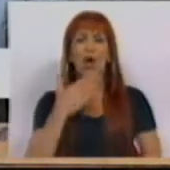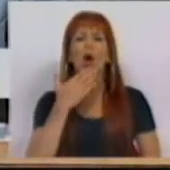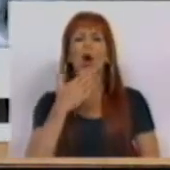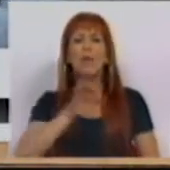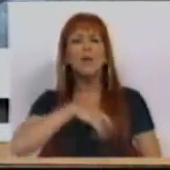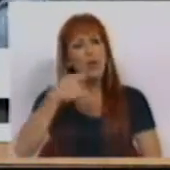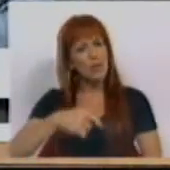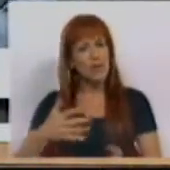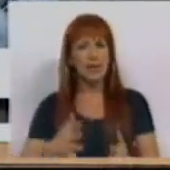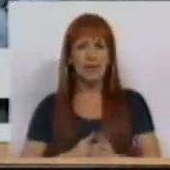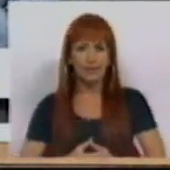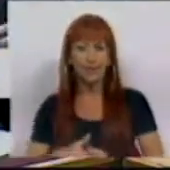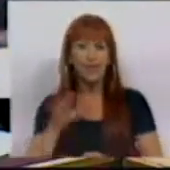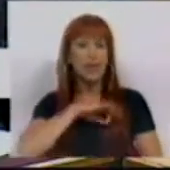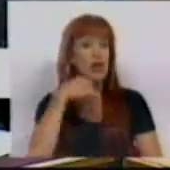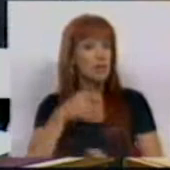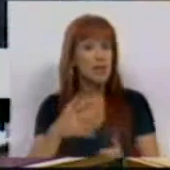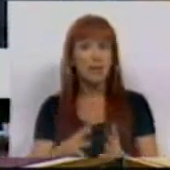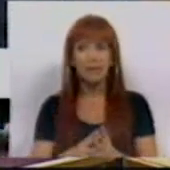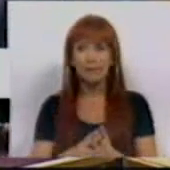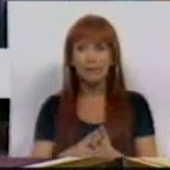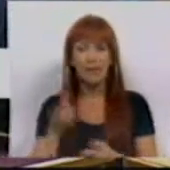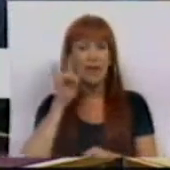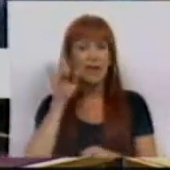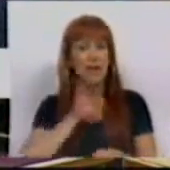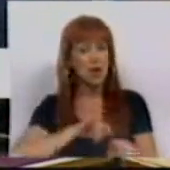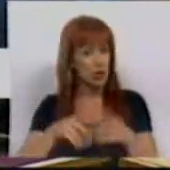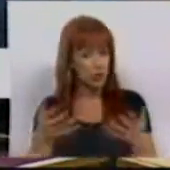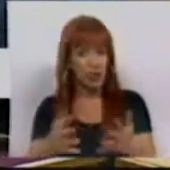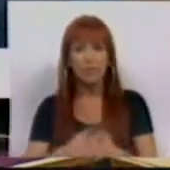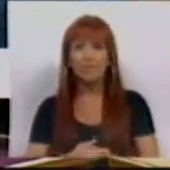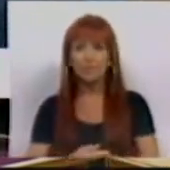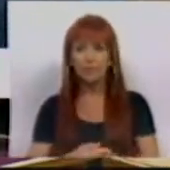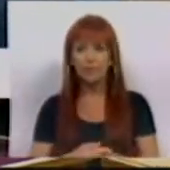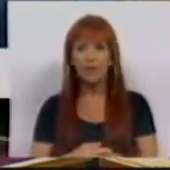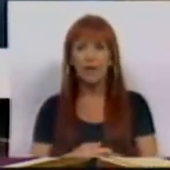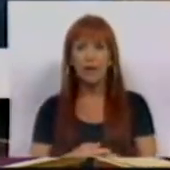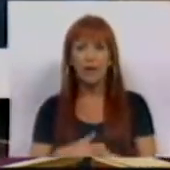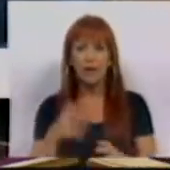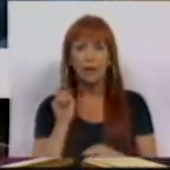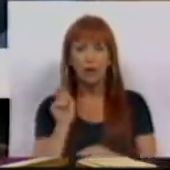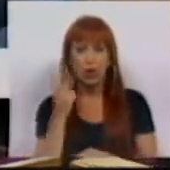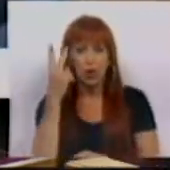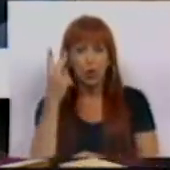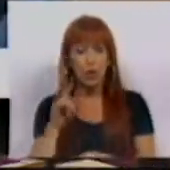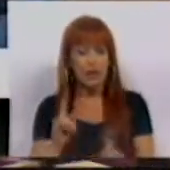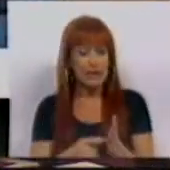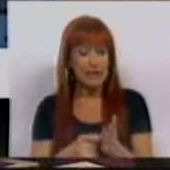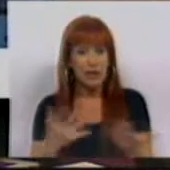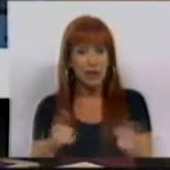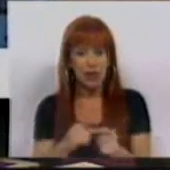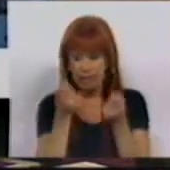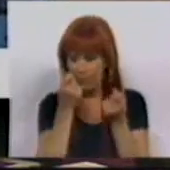Muito obrigado, Sr. Presidente. Sr. Presidente, senhoras e senhores deputados, 2 minutos são